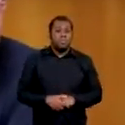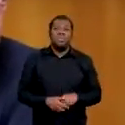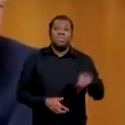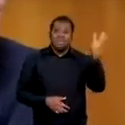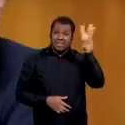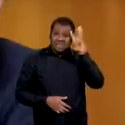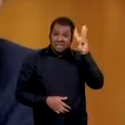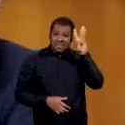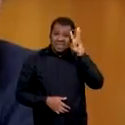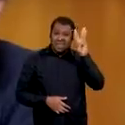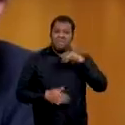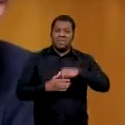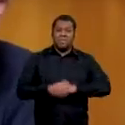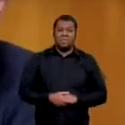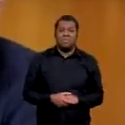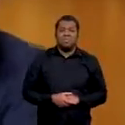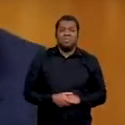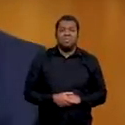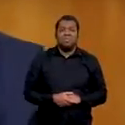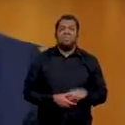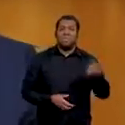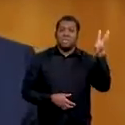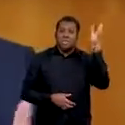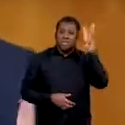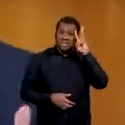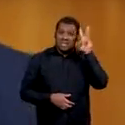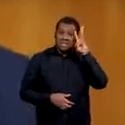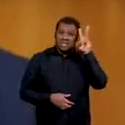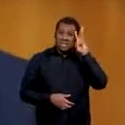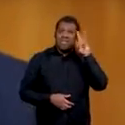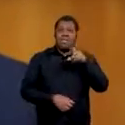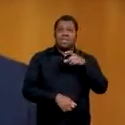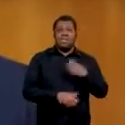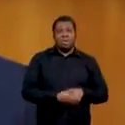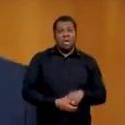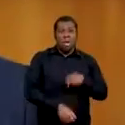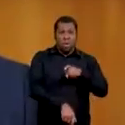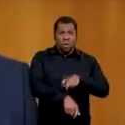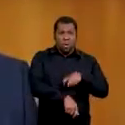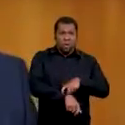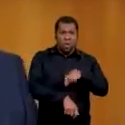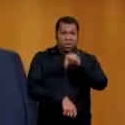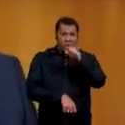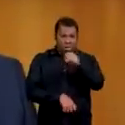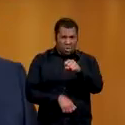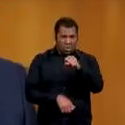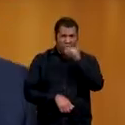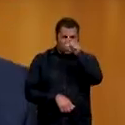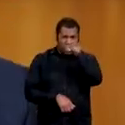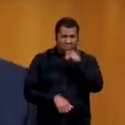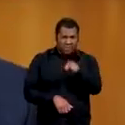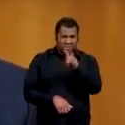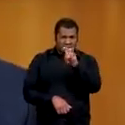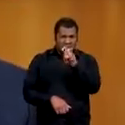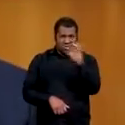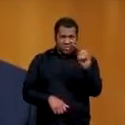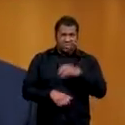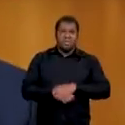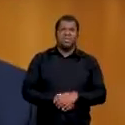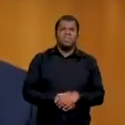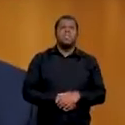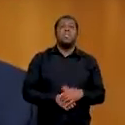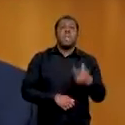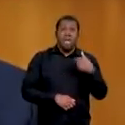terça-feira, exatamente 10 para as 9. E essa semana eu vou ter uma reunião com o ministro